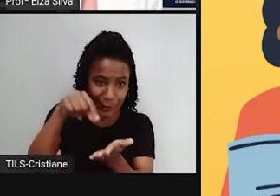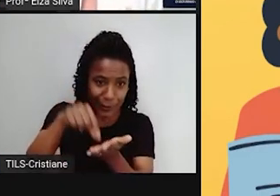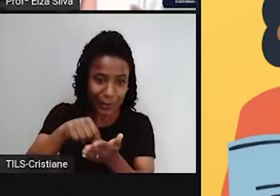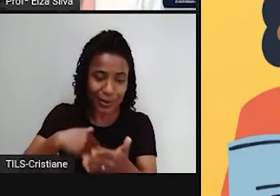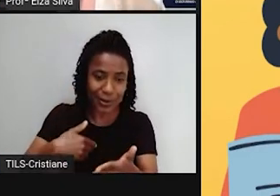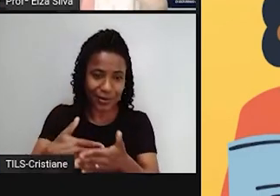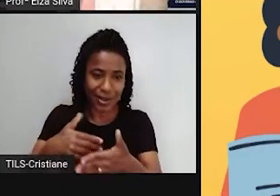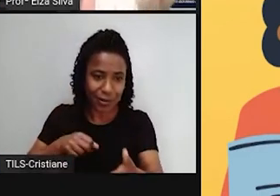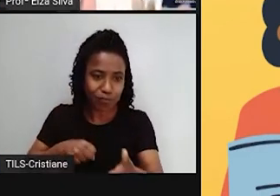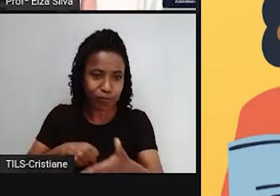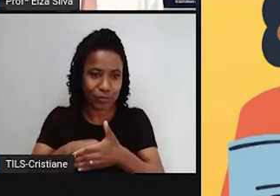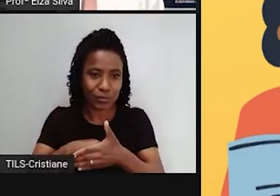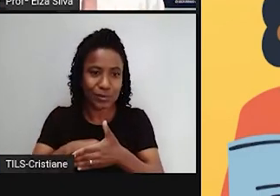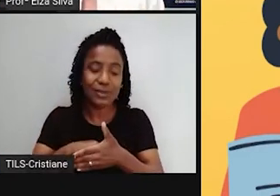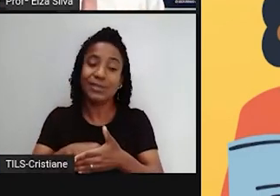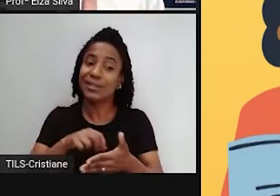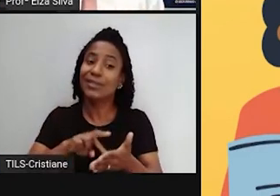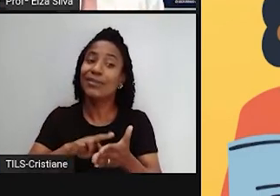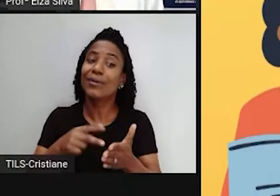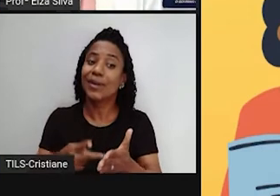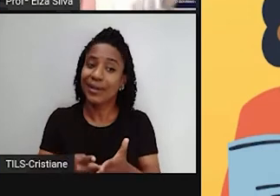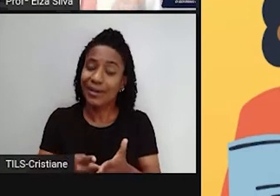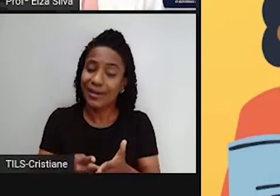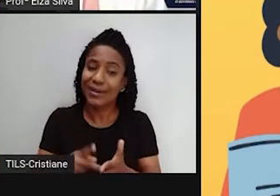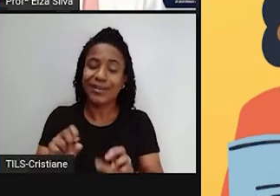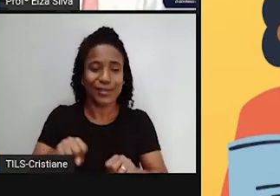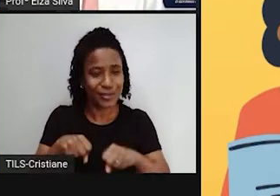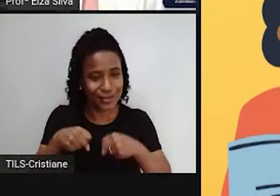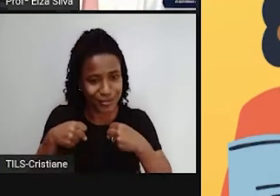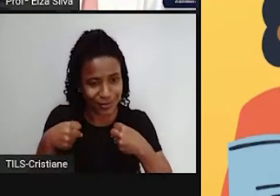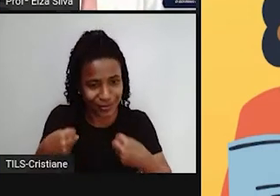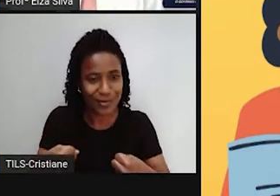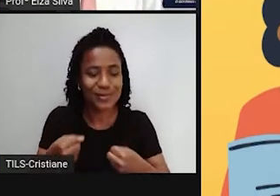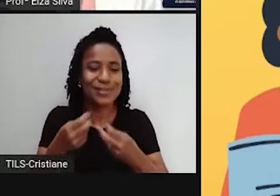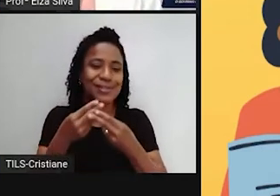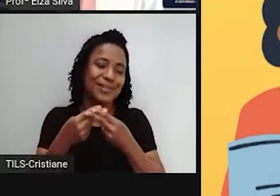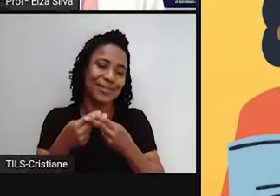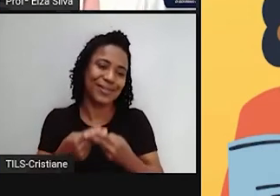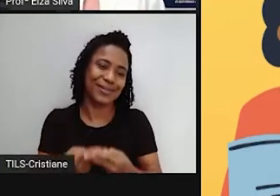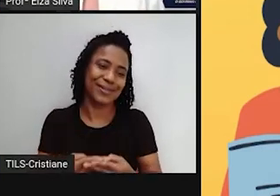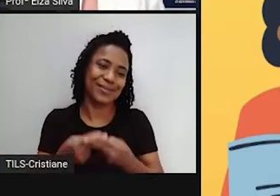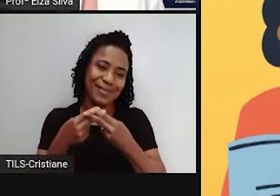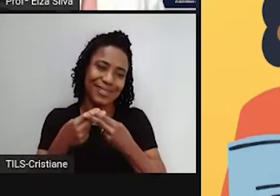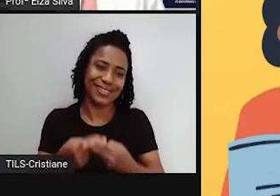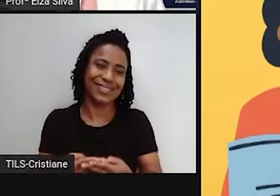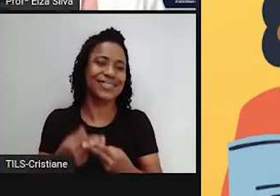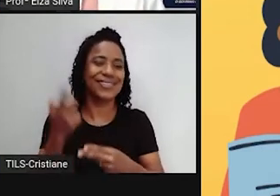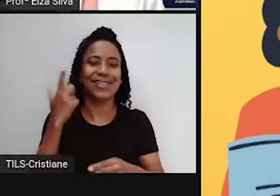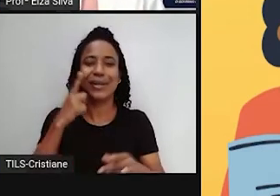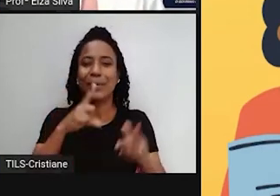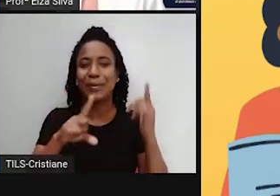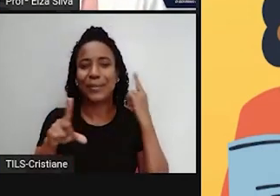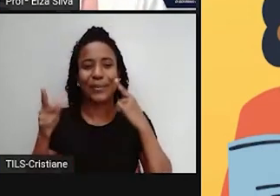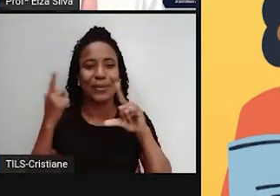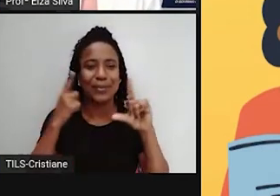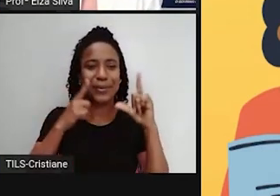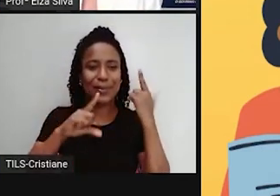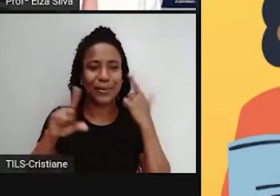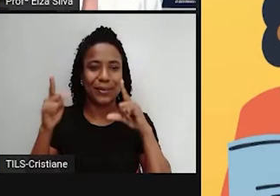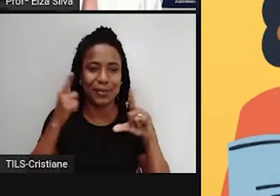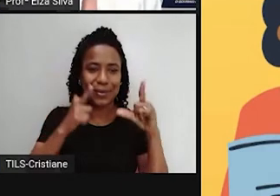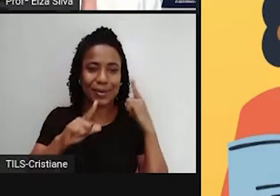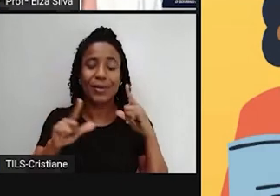o quê? Que com esforços contínuos, a gente pode alcançar qualquer objetivo na vida. A gente